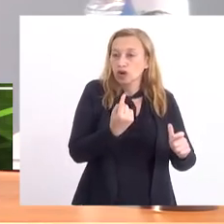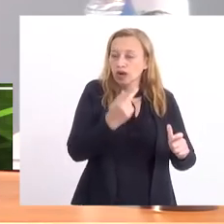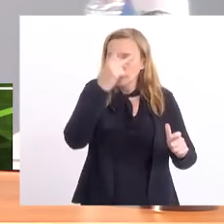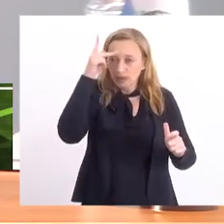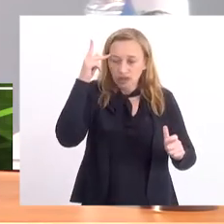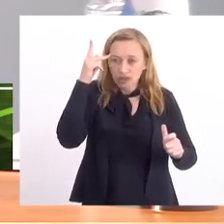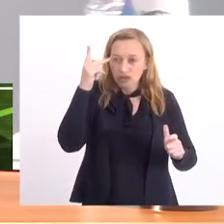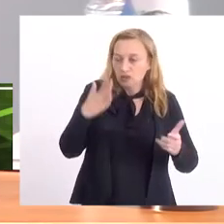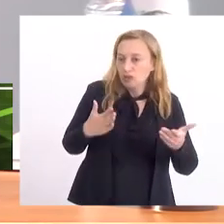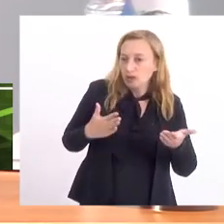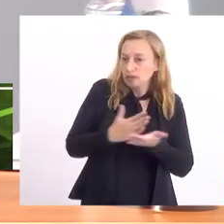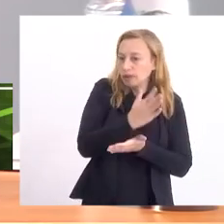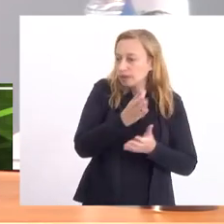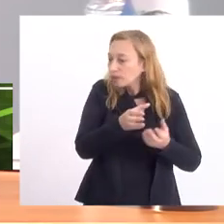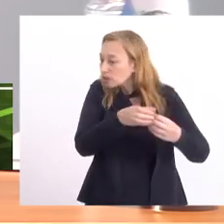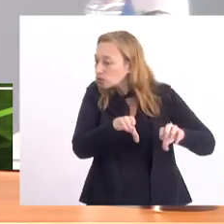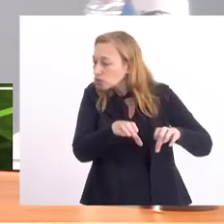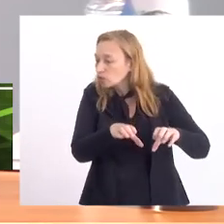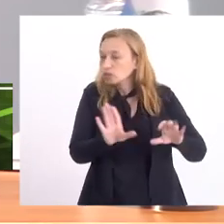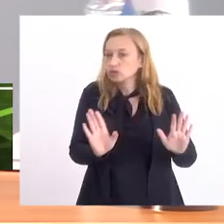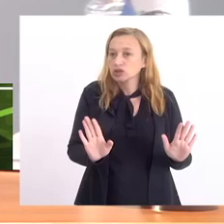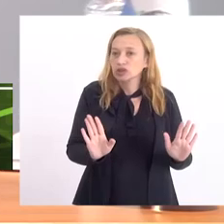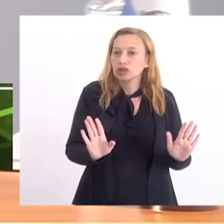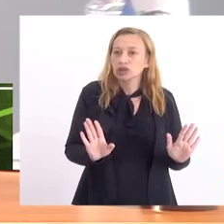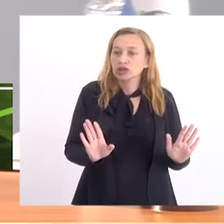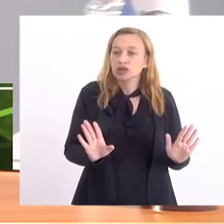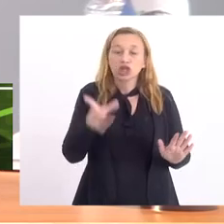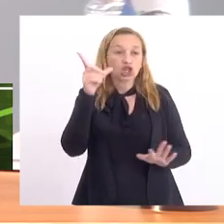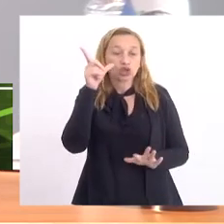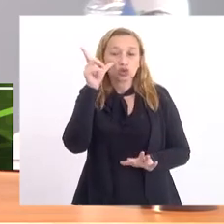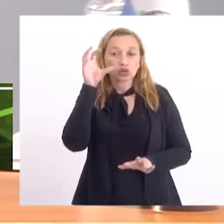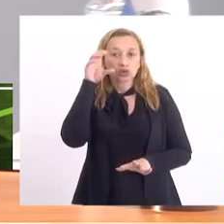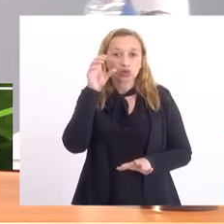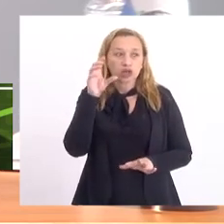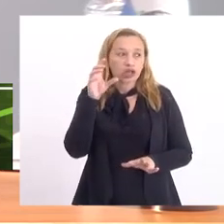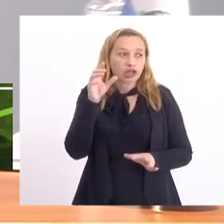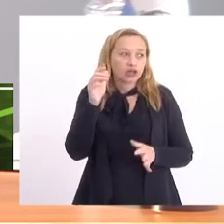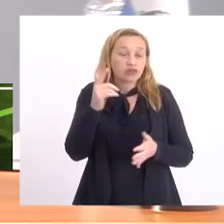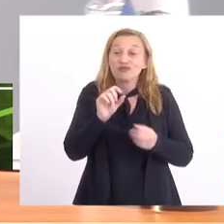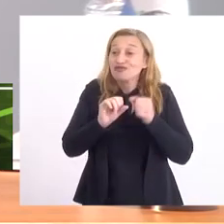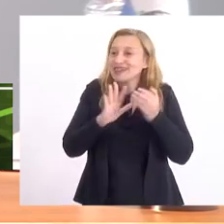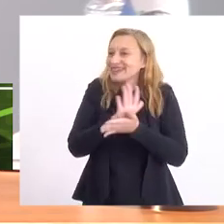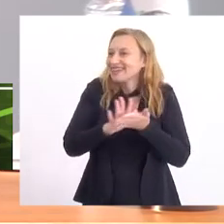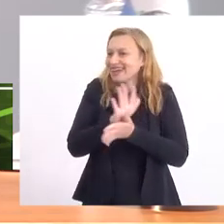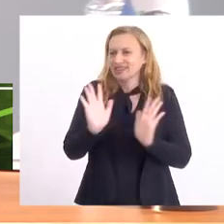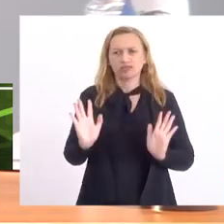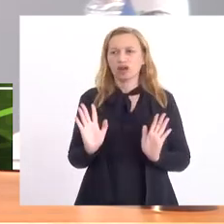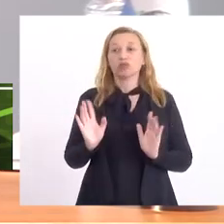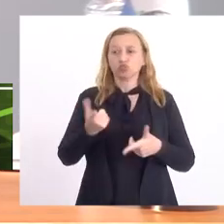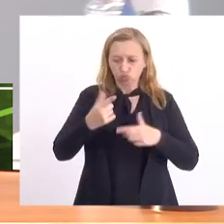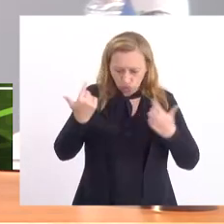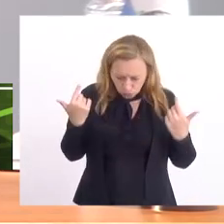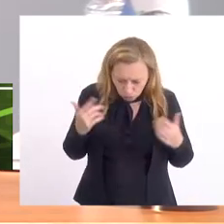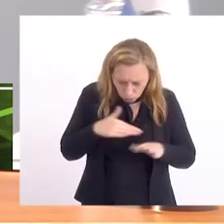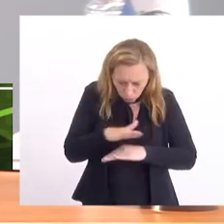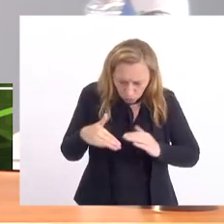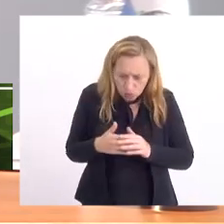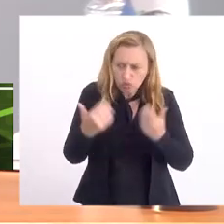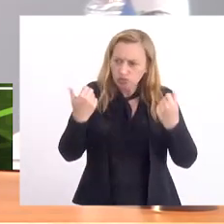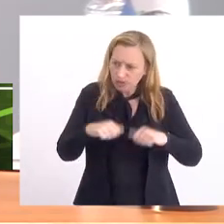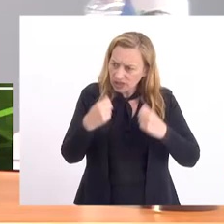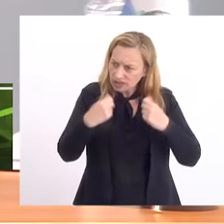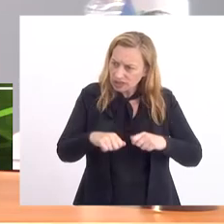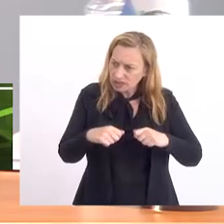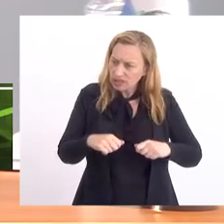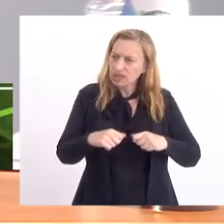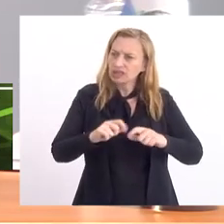no concurso e adormeça. Todos têm que estar em condições